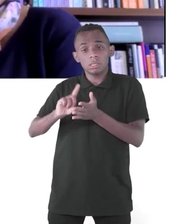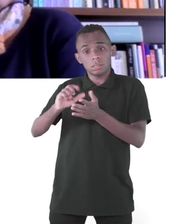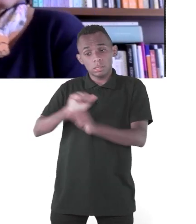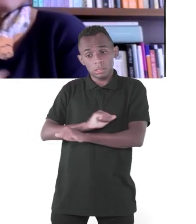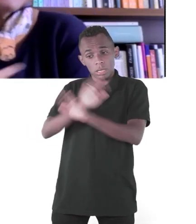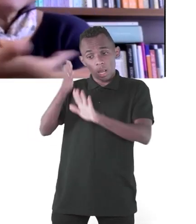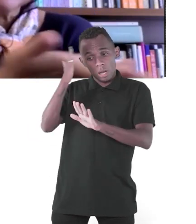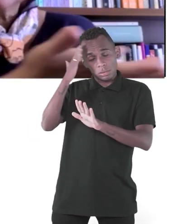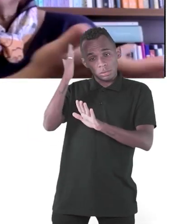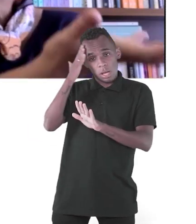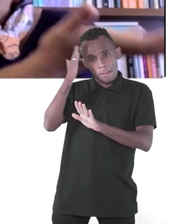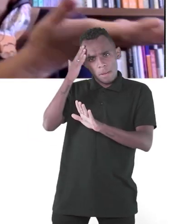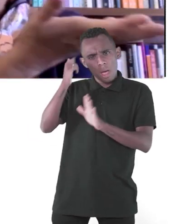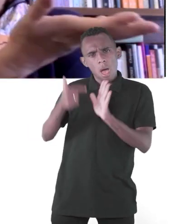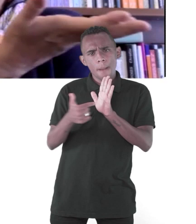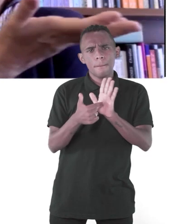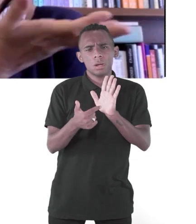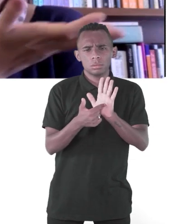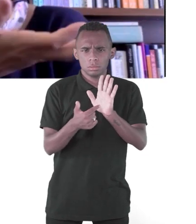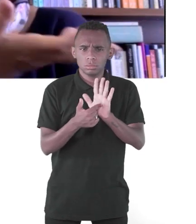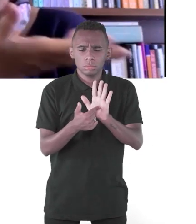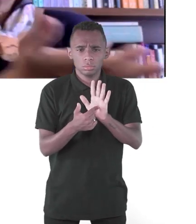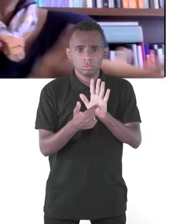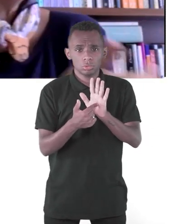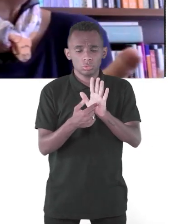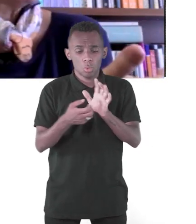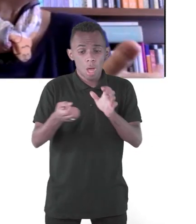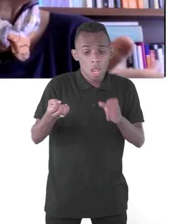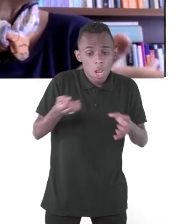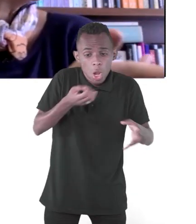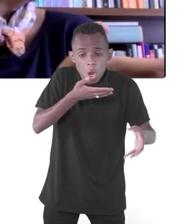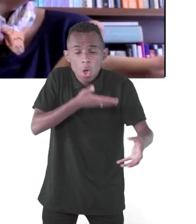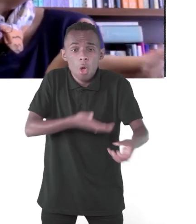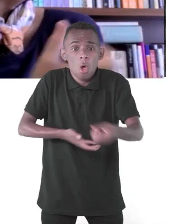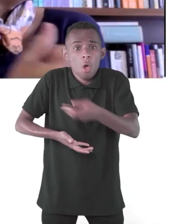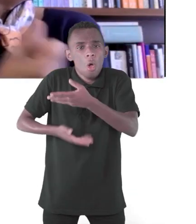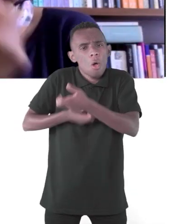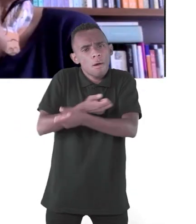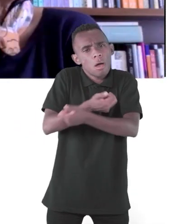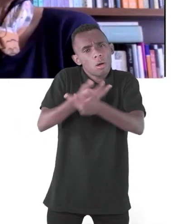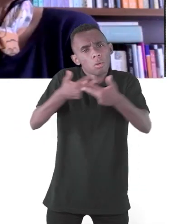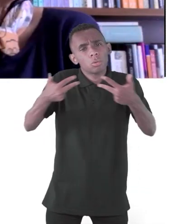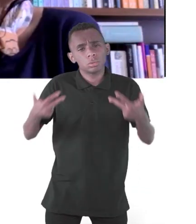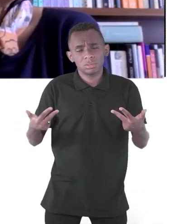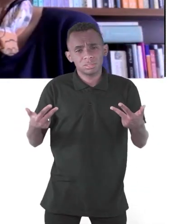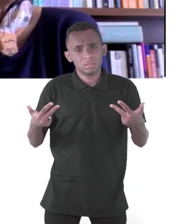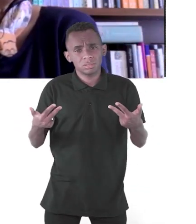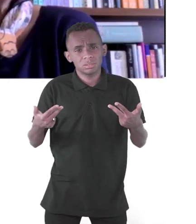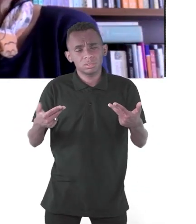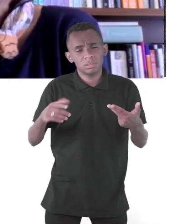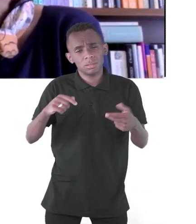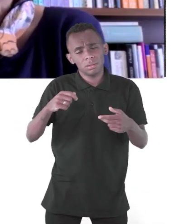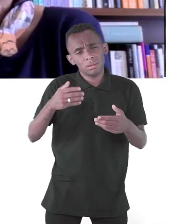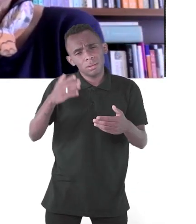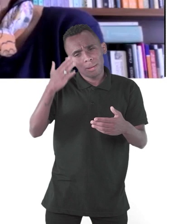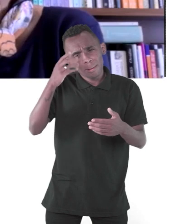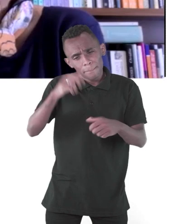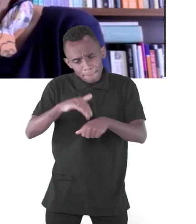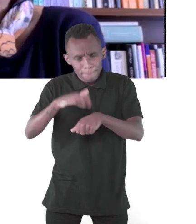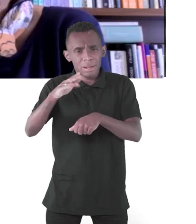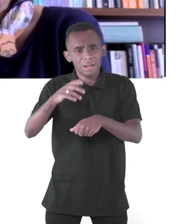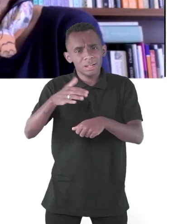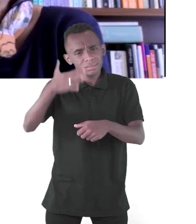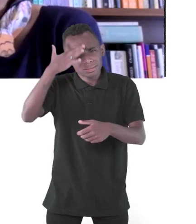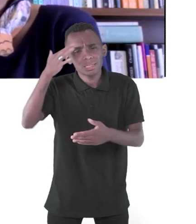ela apresenta uma contemporaneidade mais concreta,